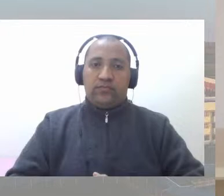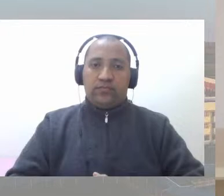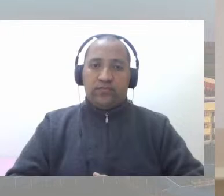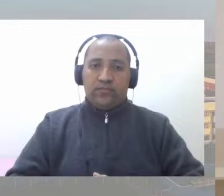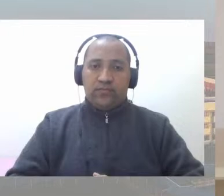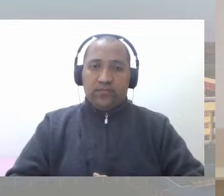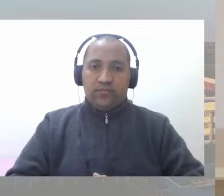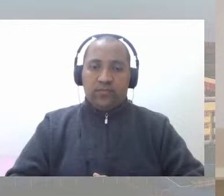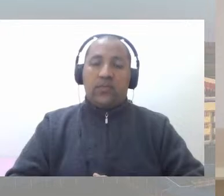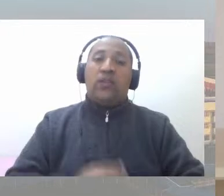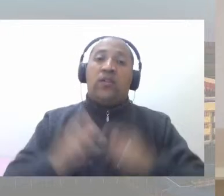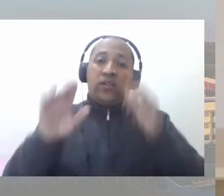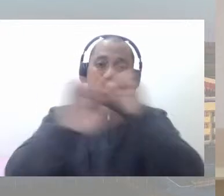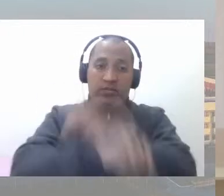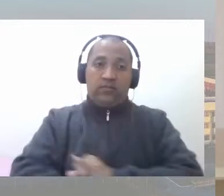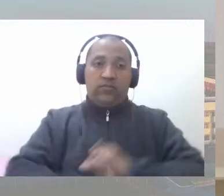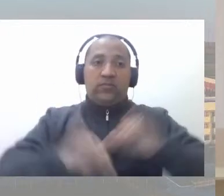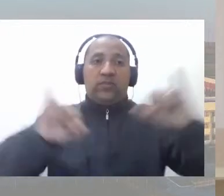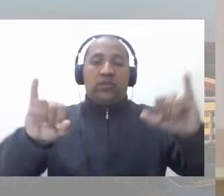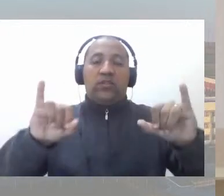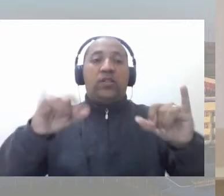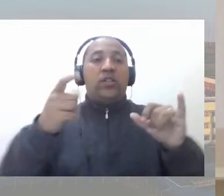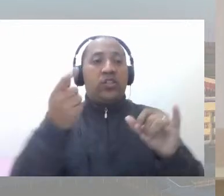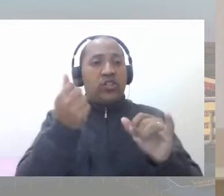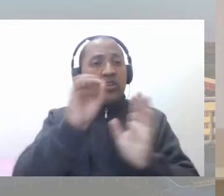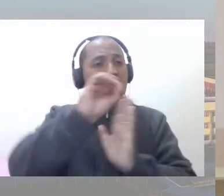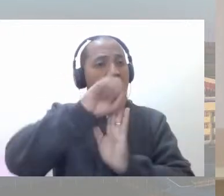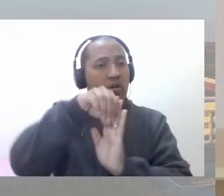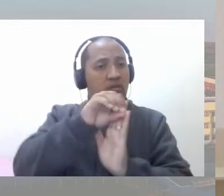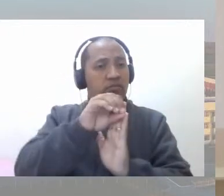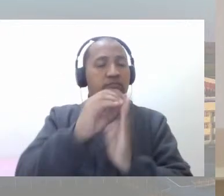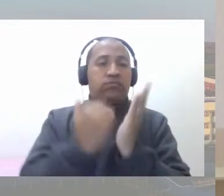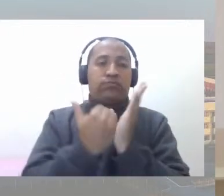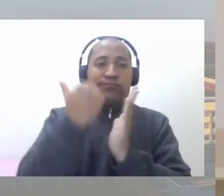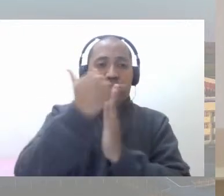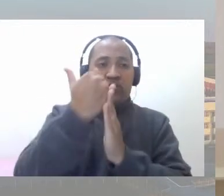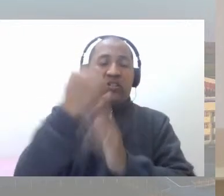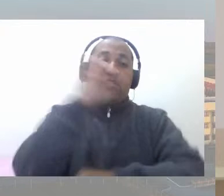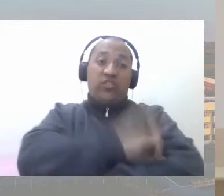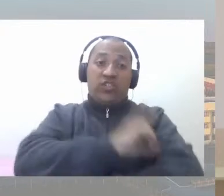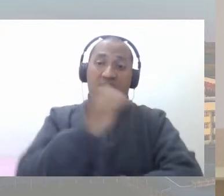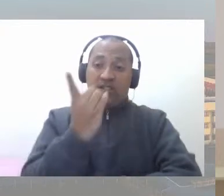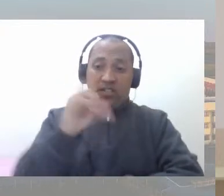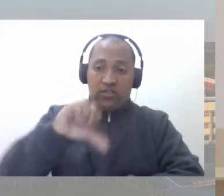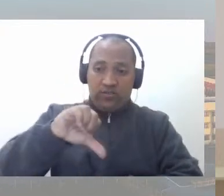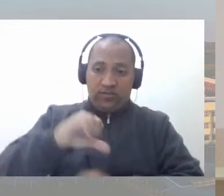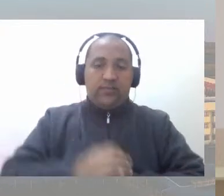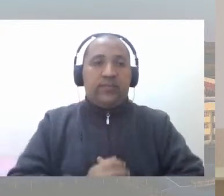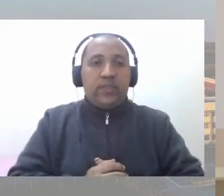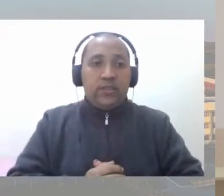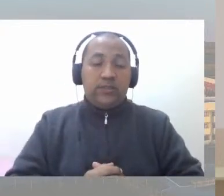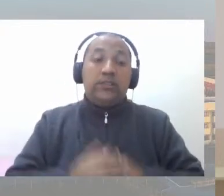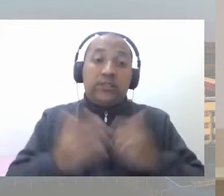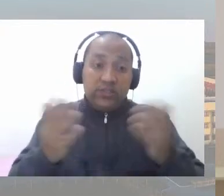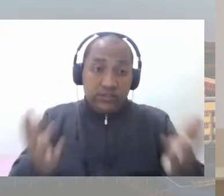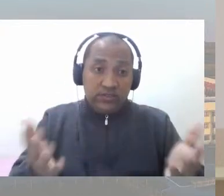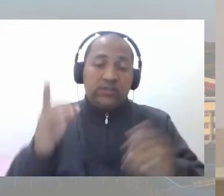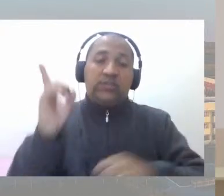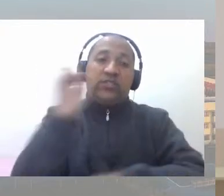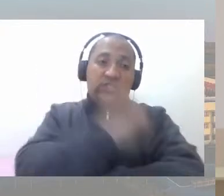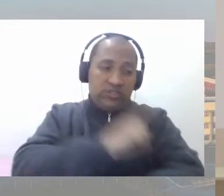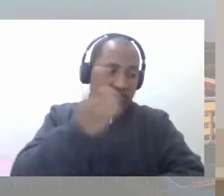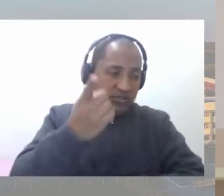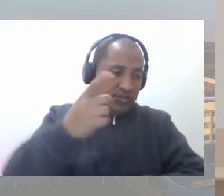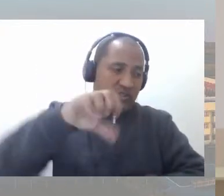foi o anúncio, né, da recomposição do orçamento anunciada no dia 19. Então, desde o dia